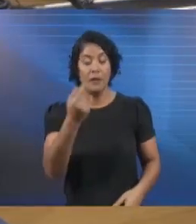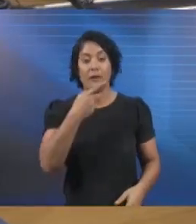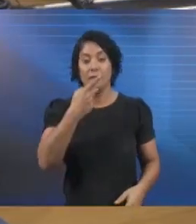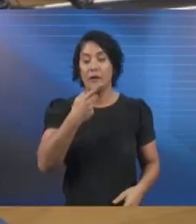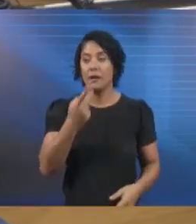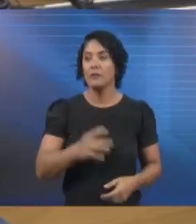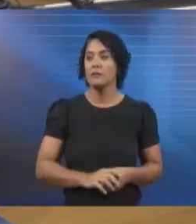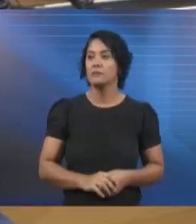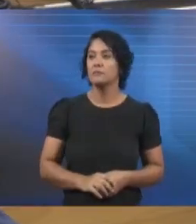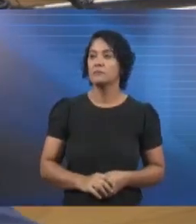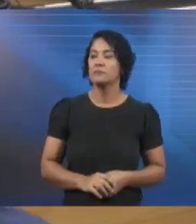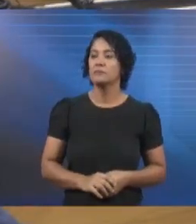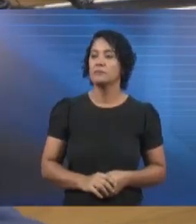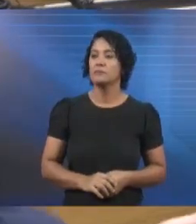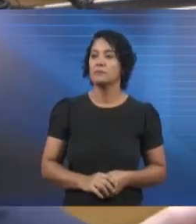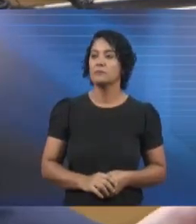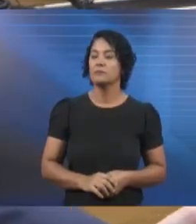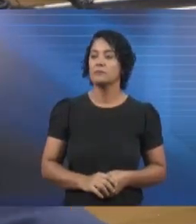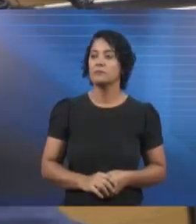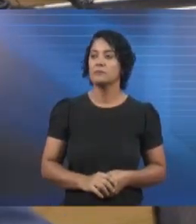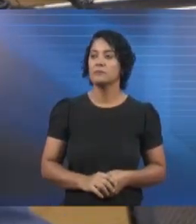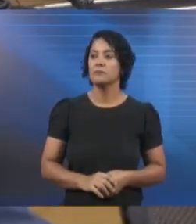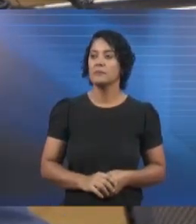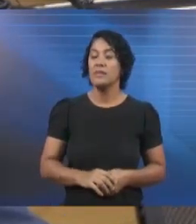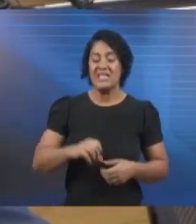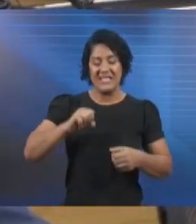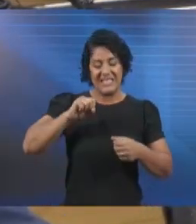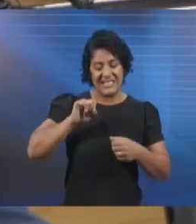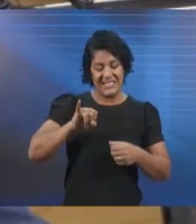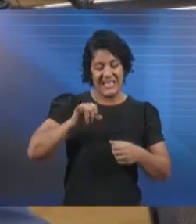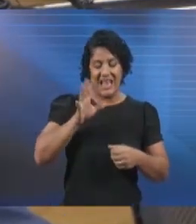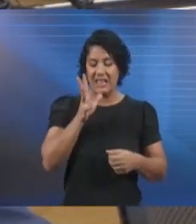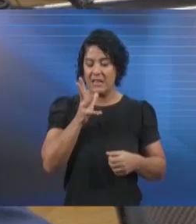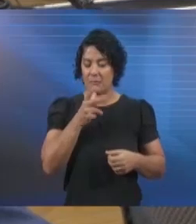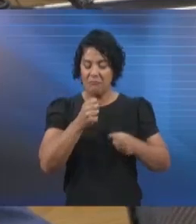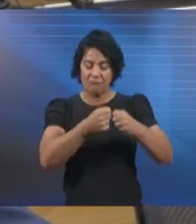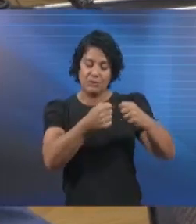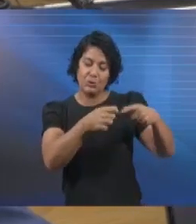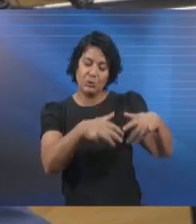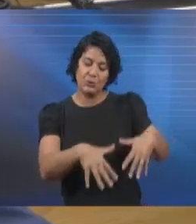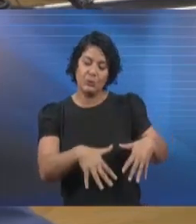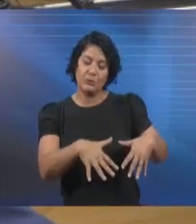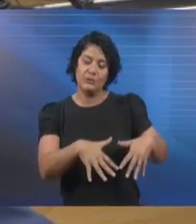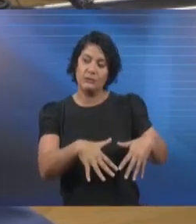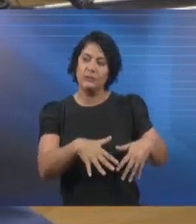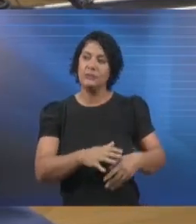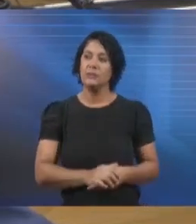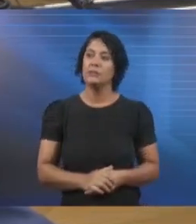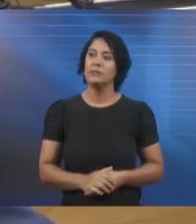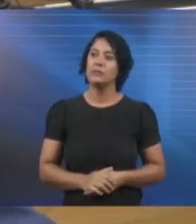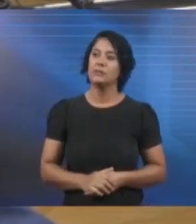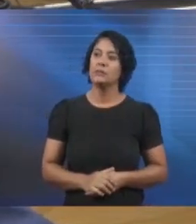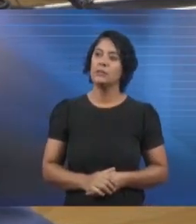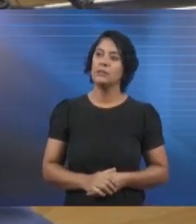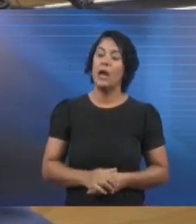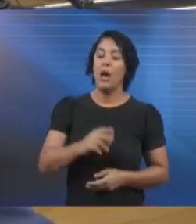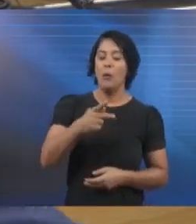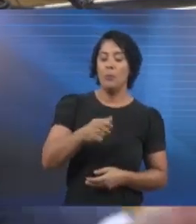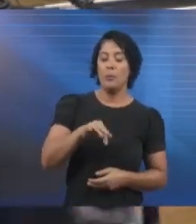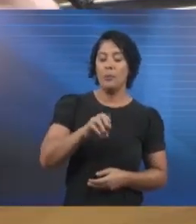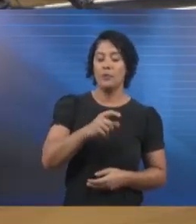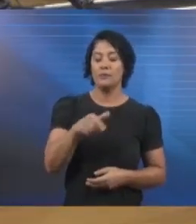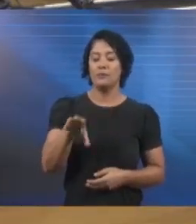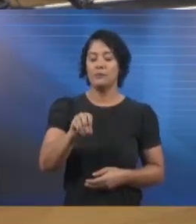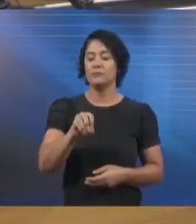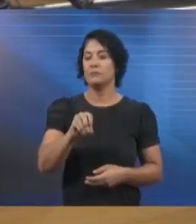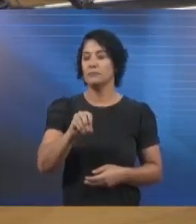necessidade da votação dessa matéria porque se se estender acabará prejudicando a a questão da promoção então